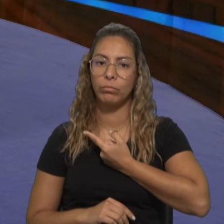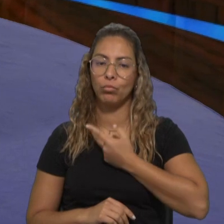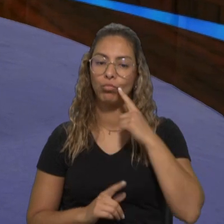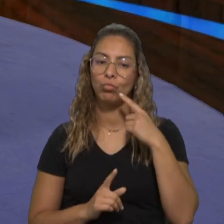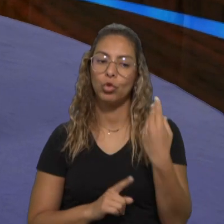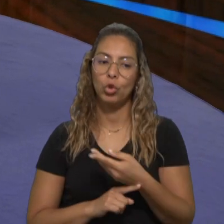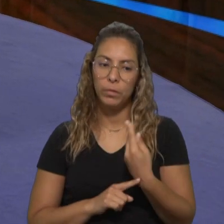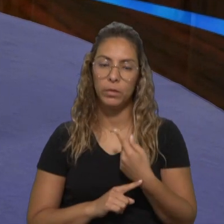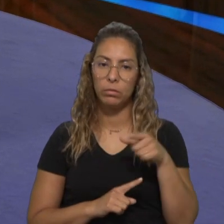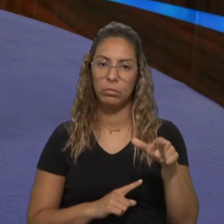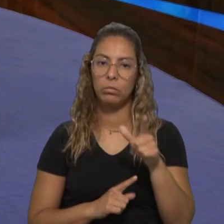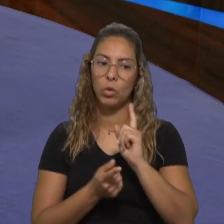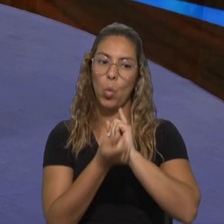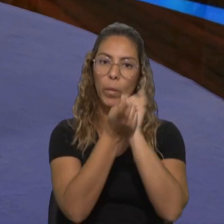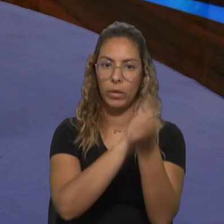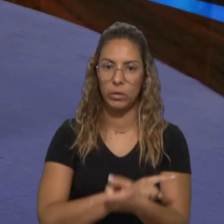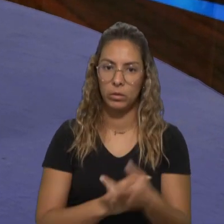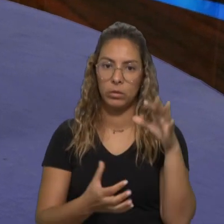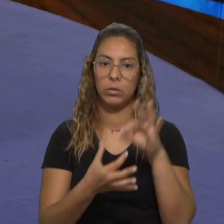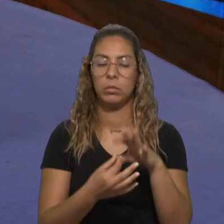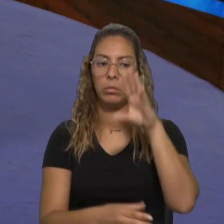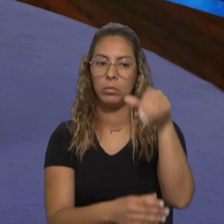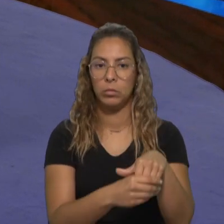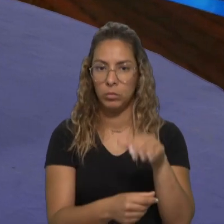contrariarem as decisões dos adultos.